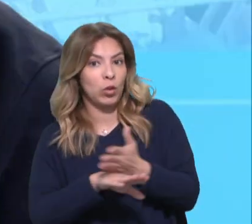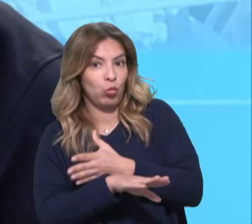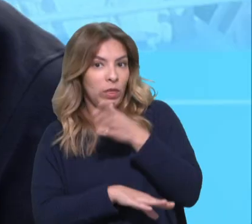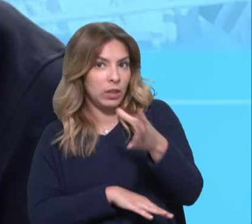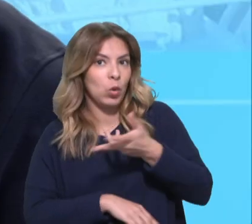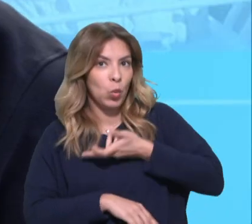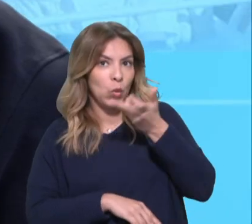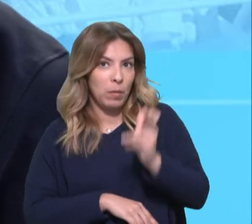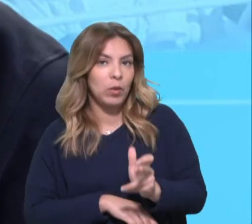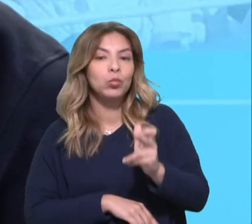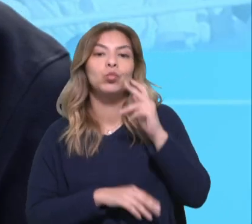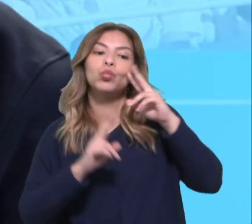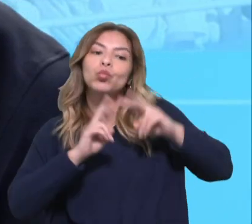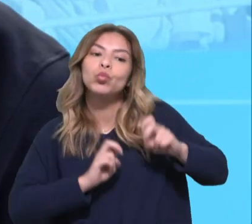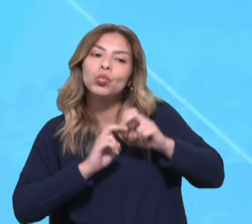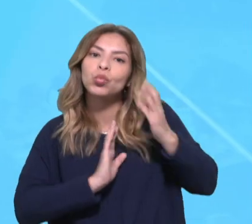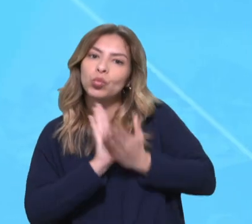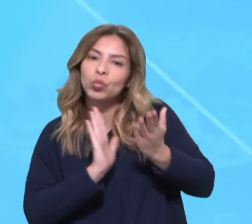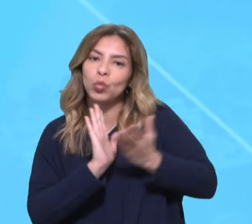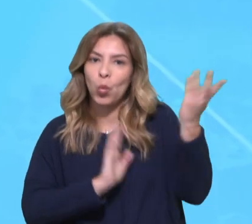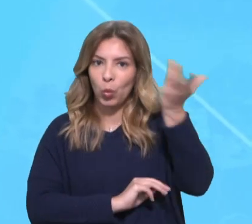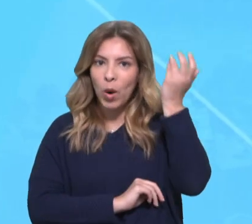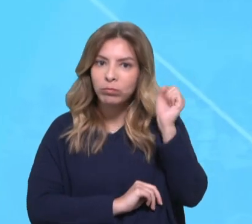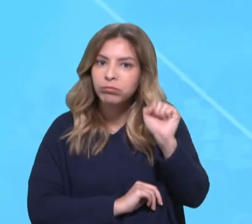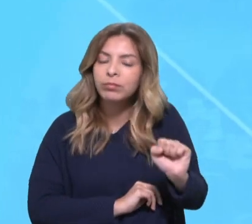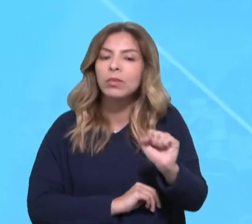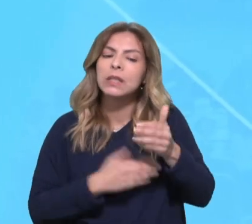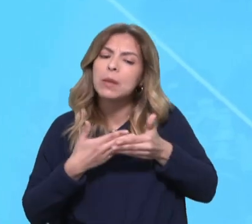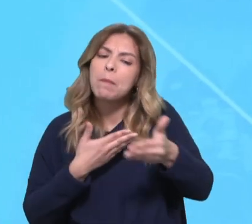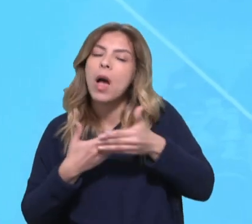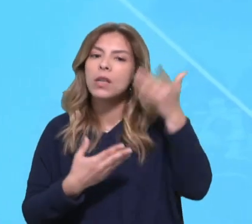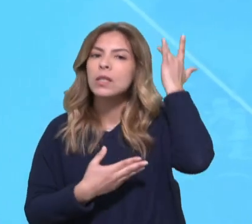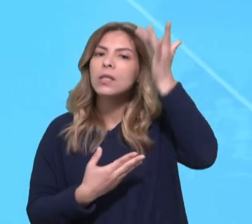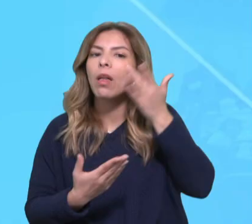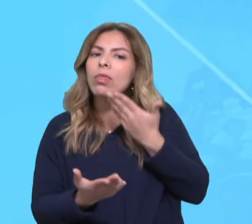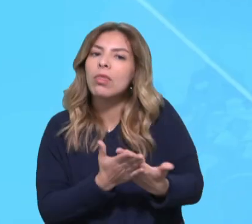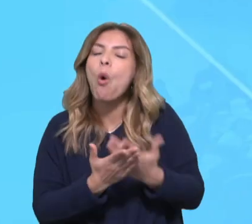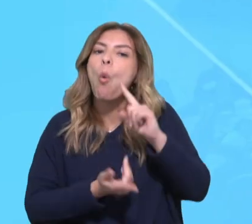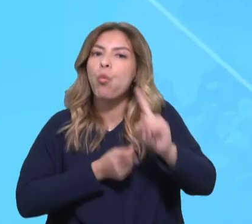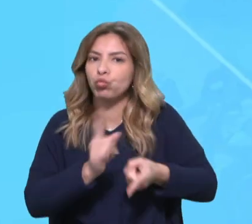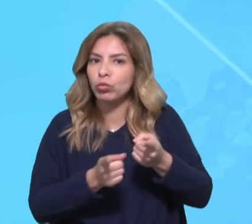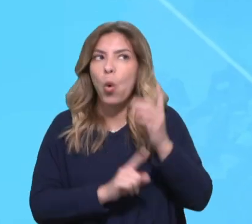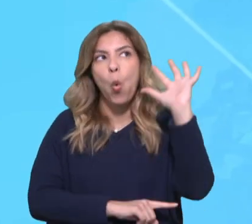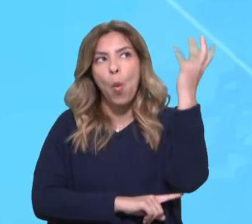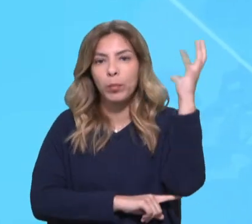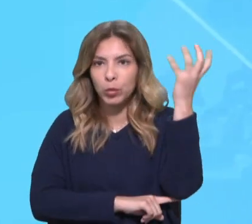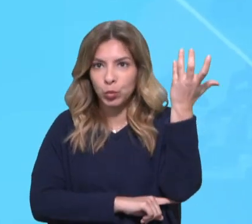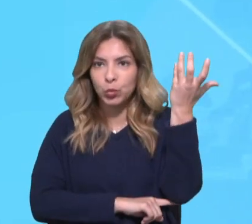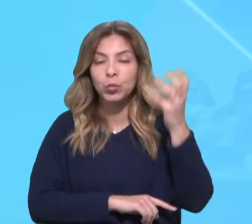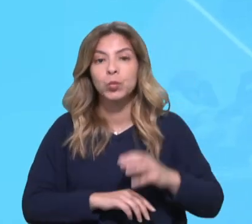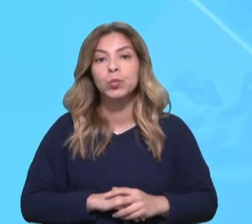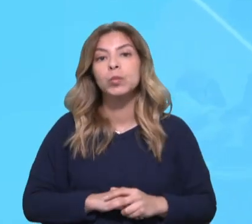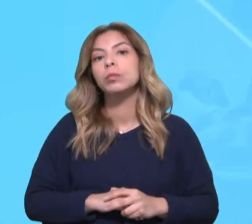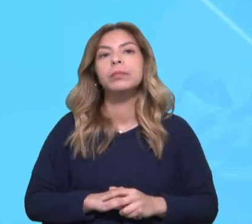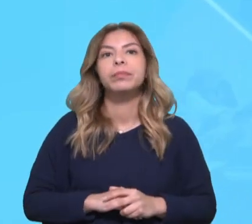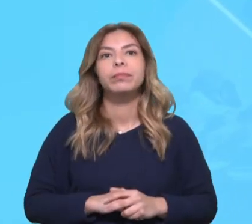vamos a esse impacto que as celebrações da Semana Santa têm, nomeadamente em Óbidos, creio que é o